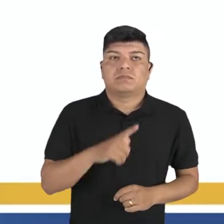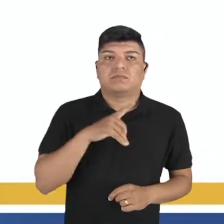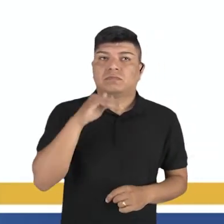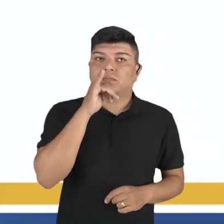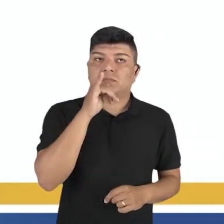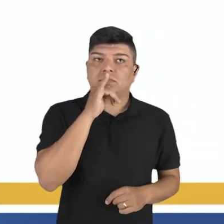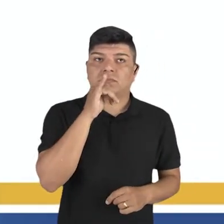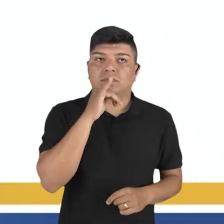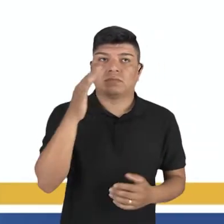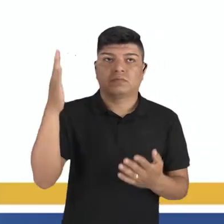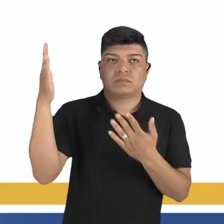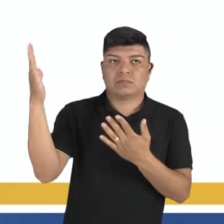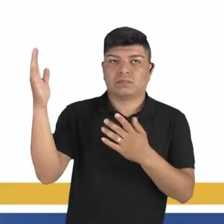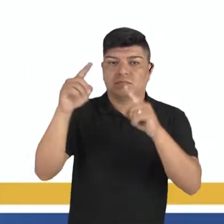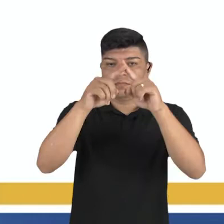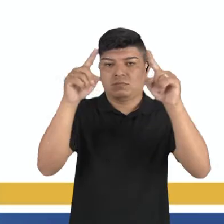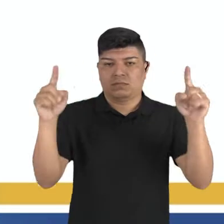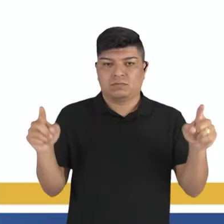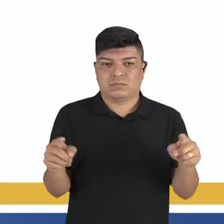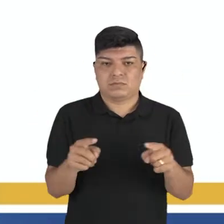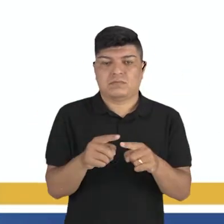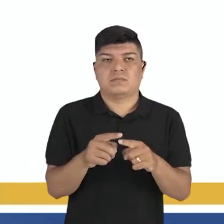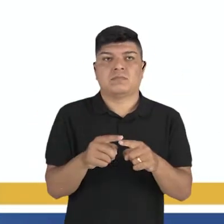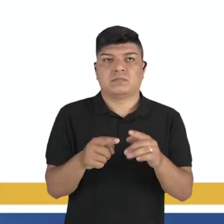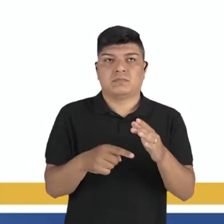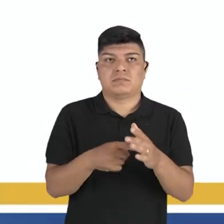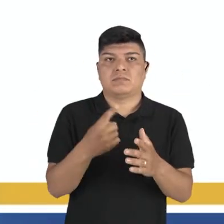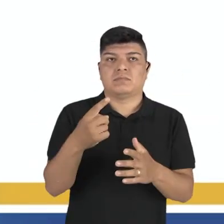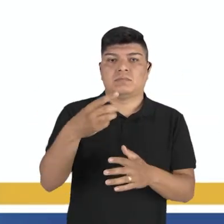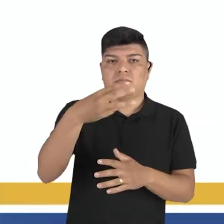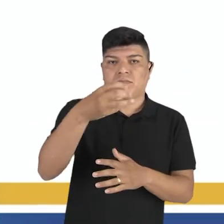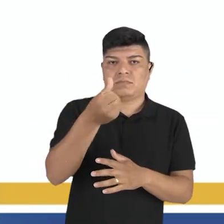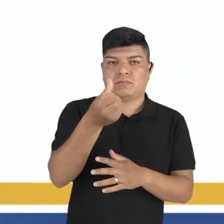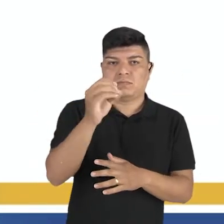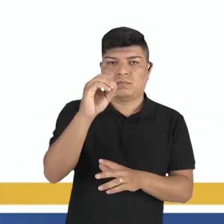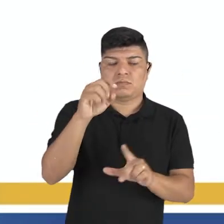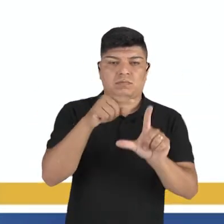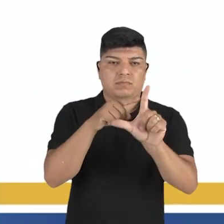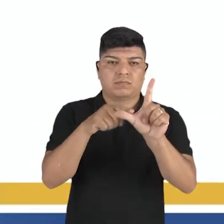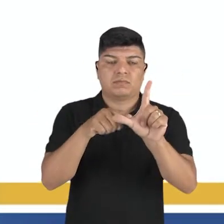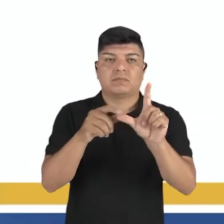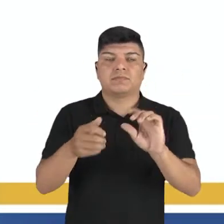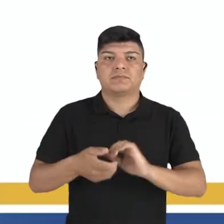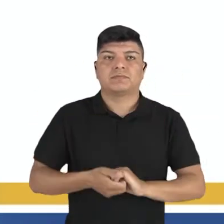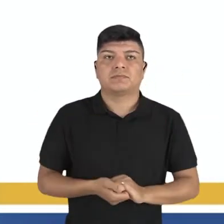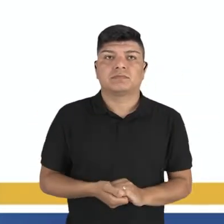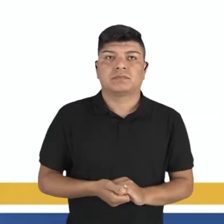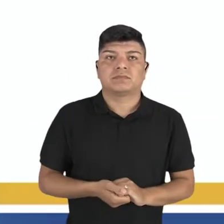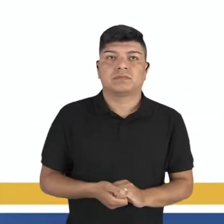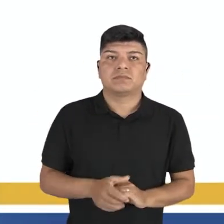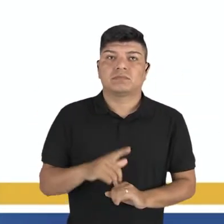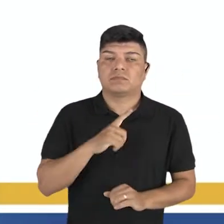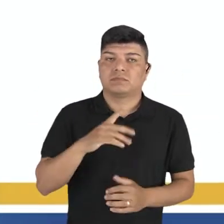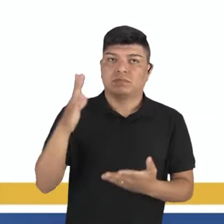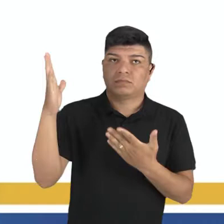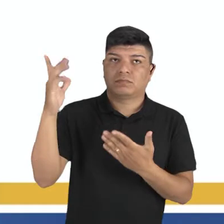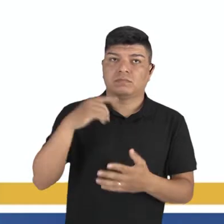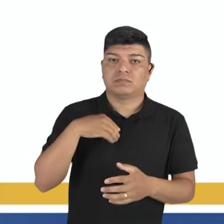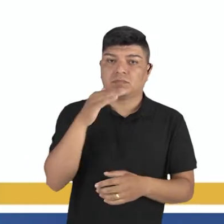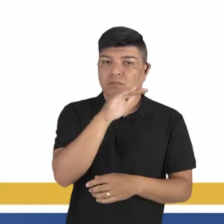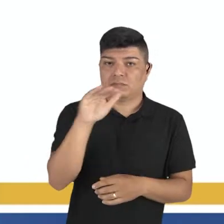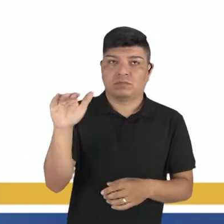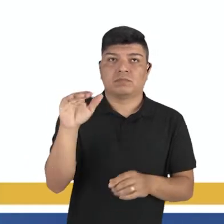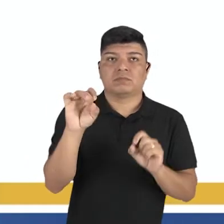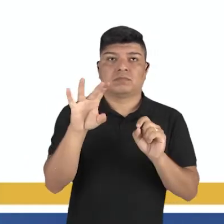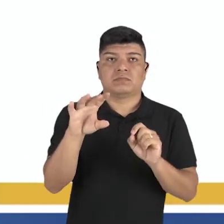exemplo de giro de uma volta, né, um ângulo de 360 graus. Aqui eu tenho um giro de meia volta,